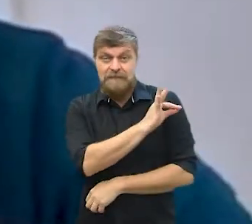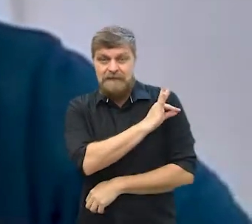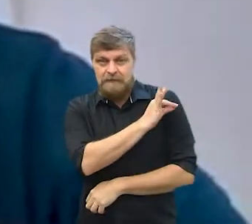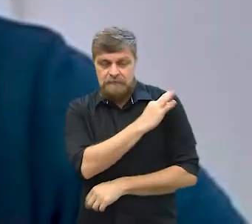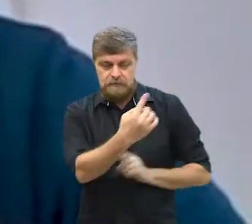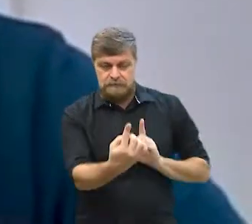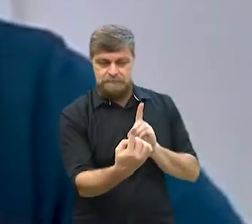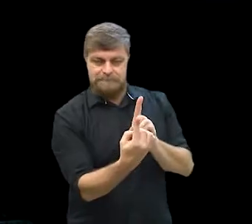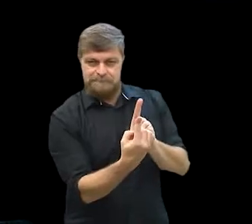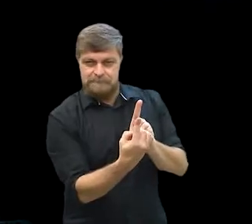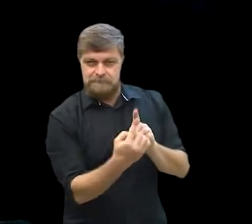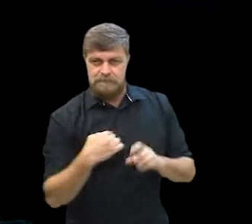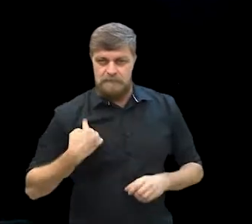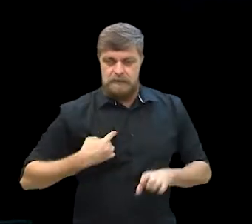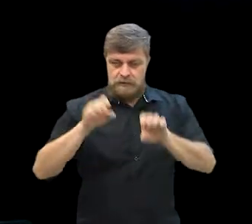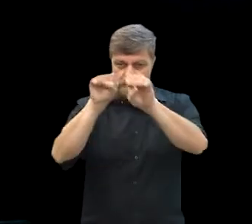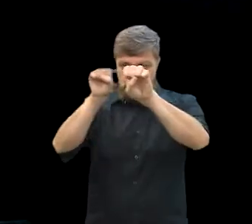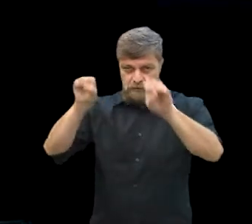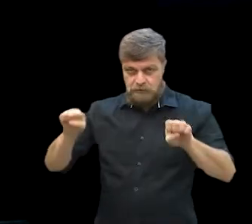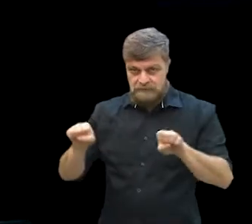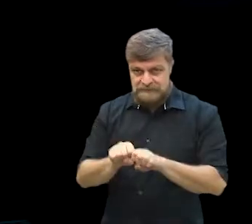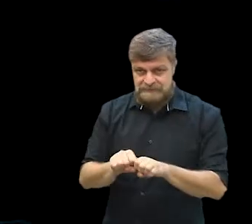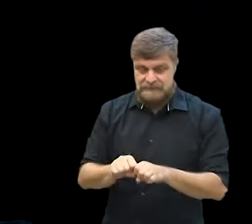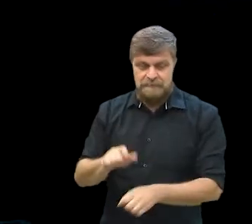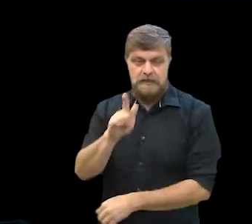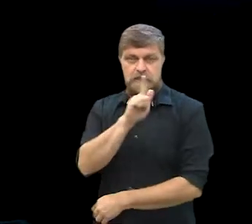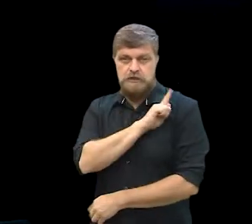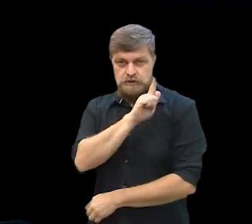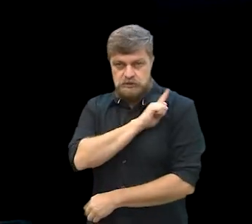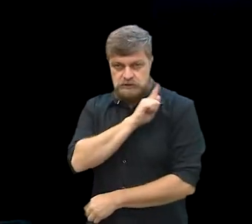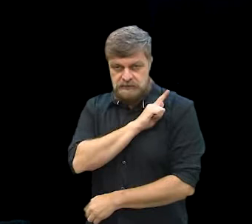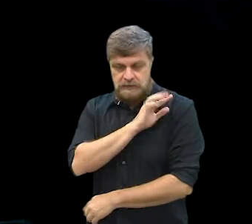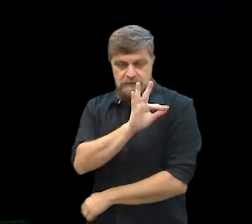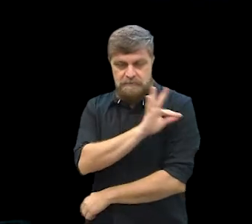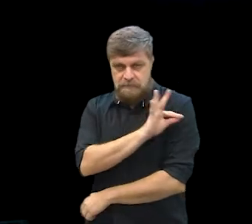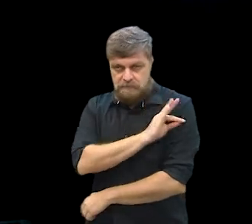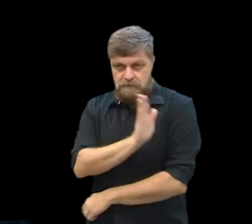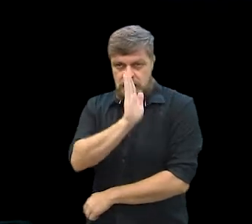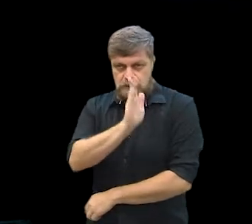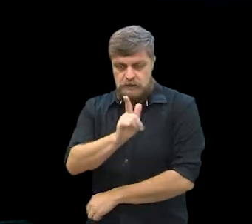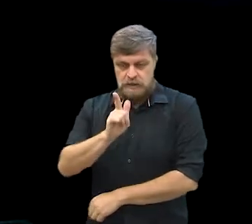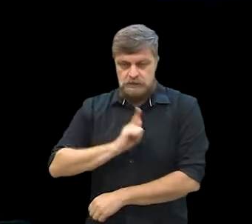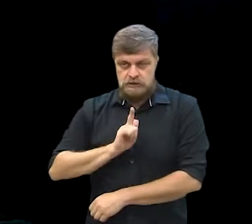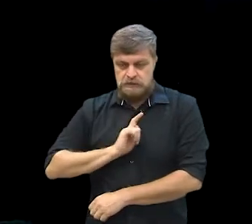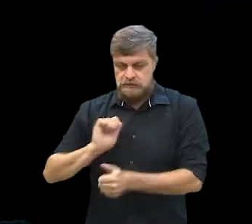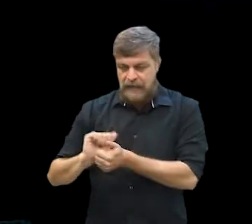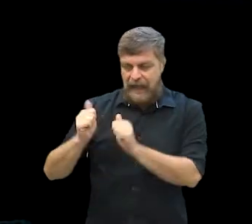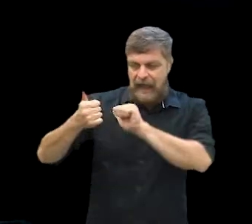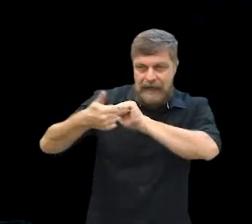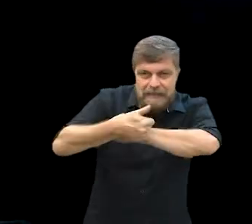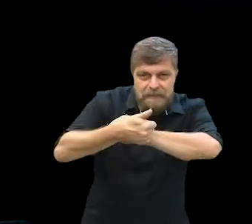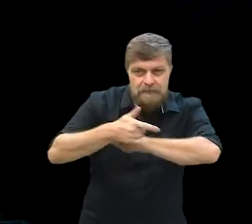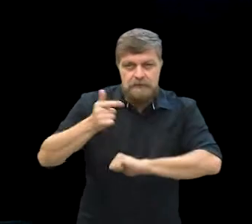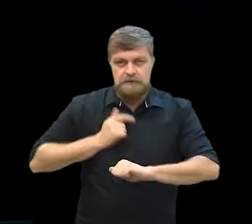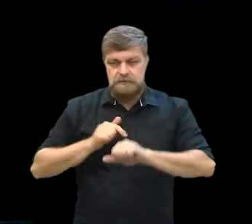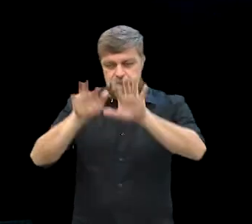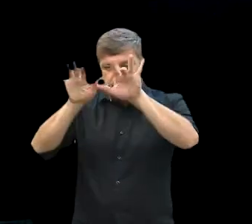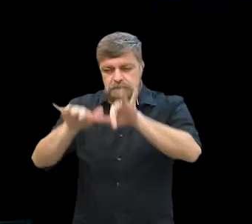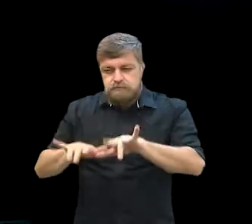prefeitura, né? Então, nós pegamos o sistema de atendimento de gestão da prefeitura já existente e fizemos uma extensão,